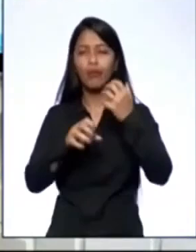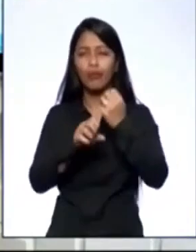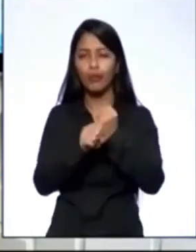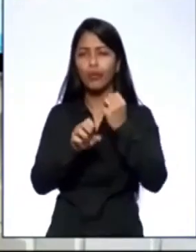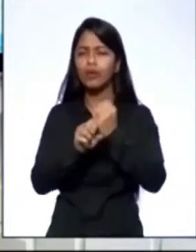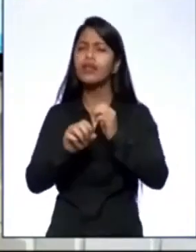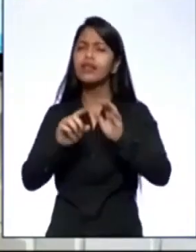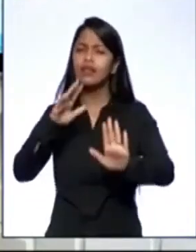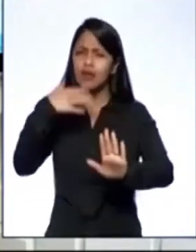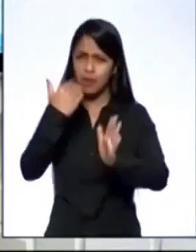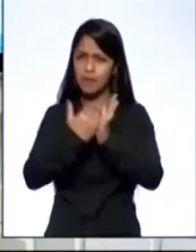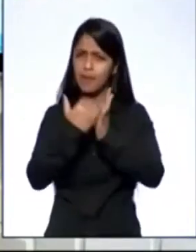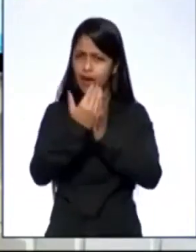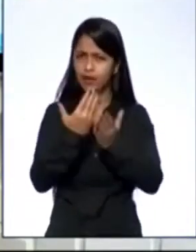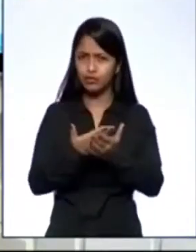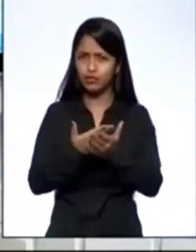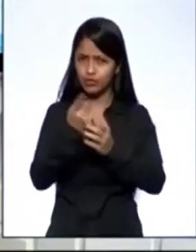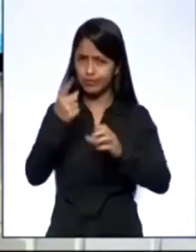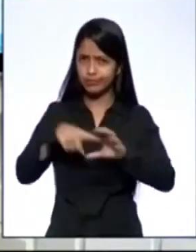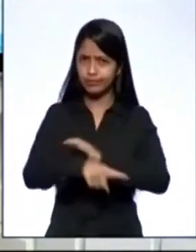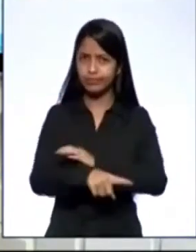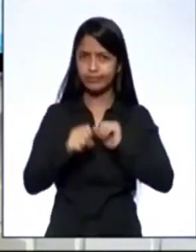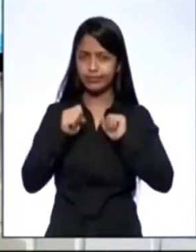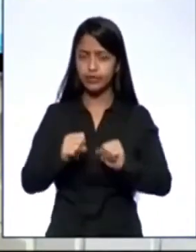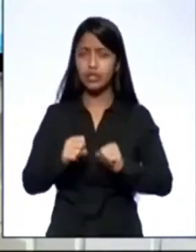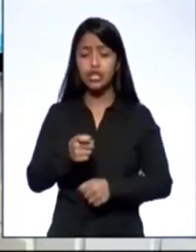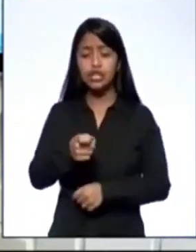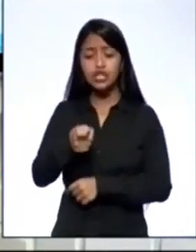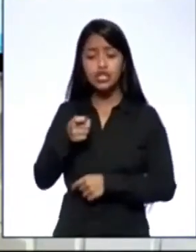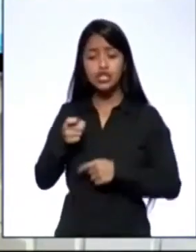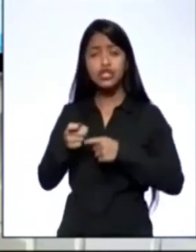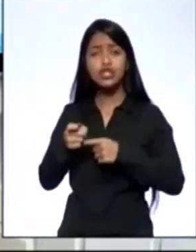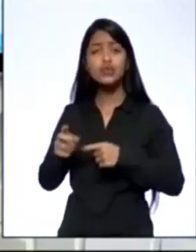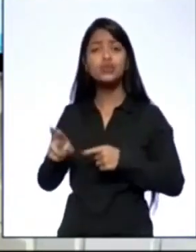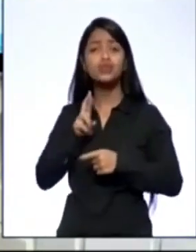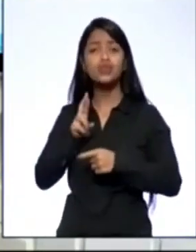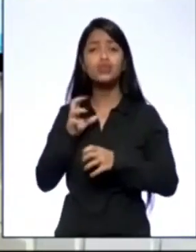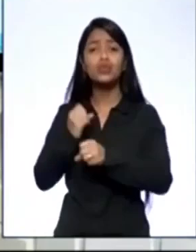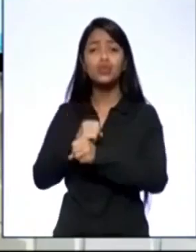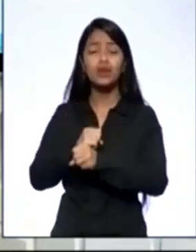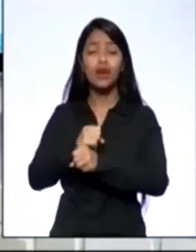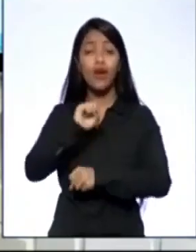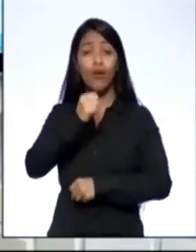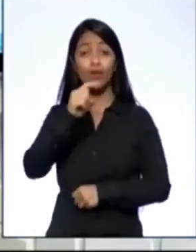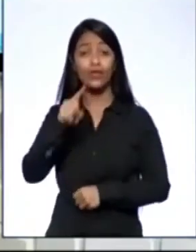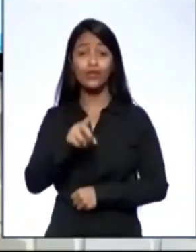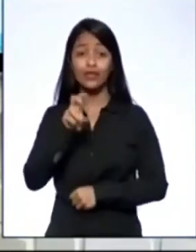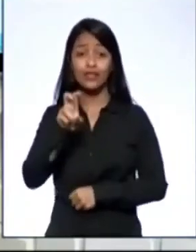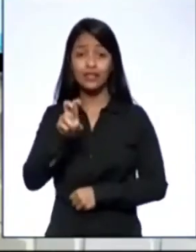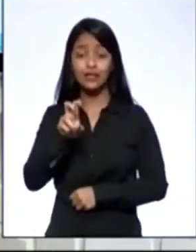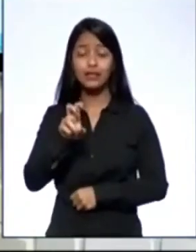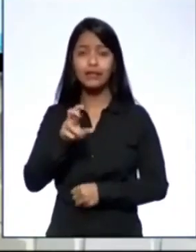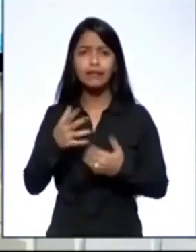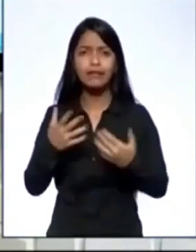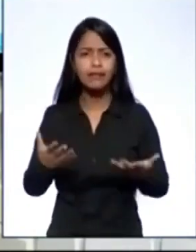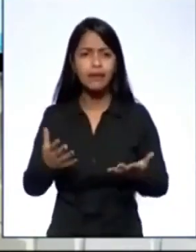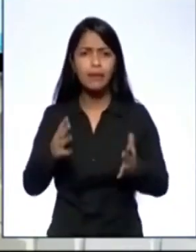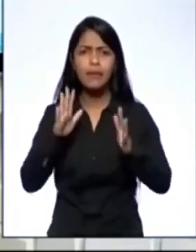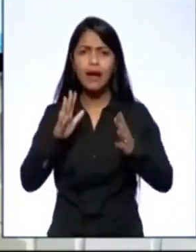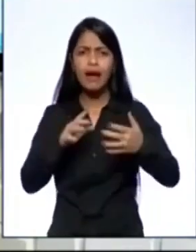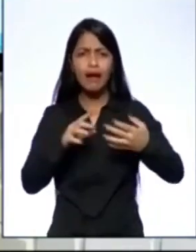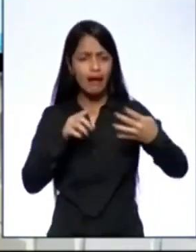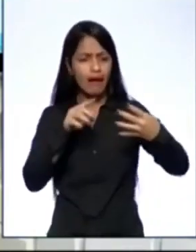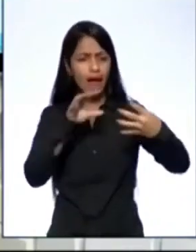estuda sabe o quanto eu os dias deu 8,5 Danielzinho oi oi não tenho